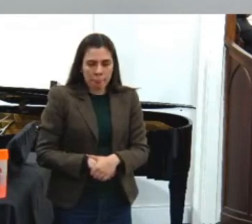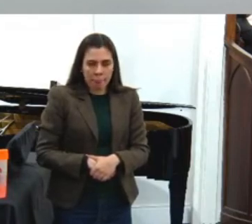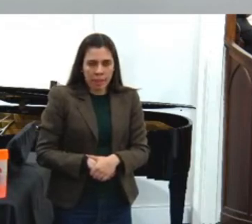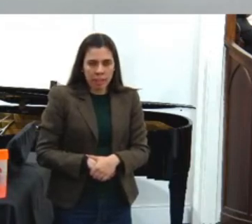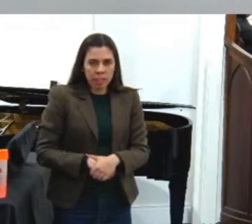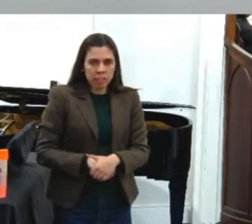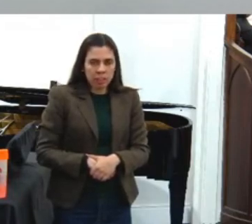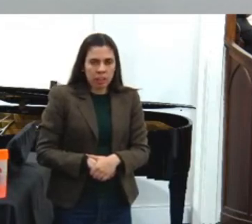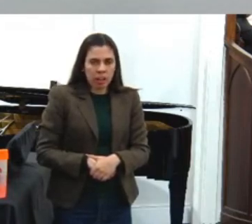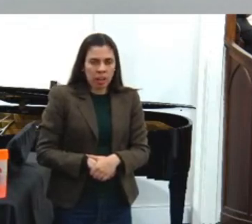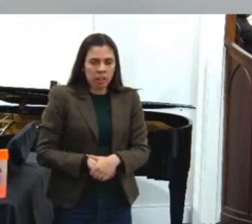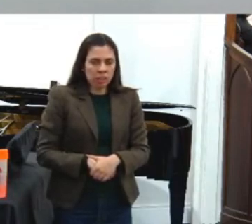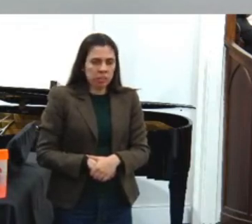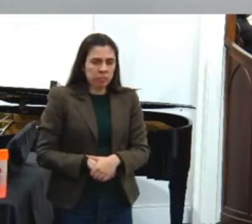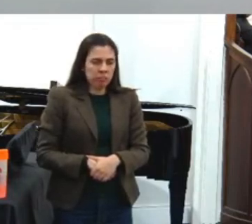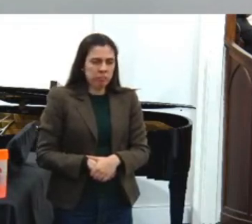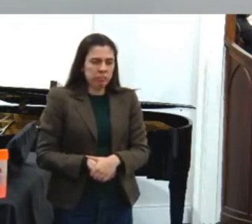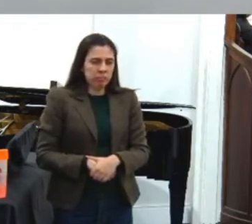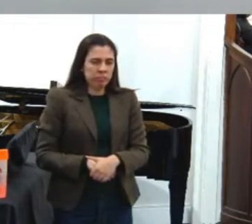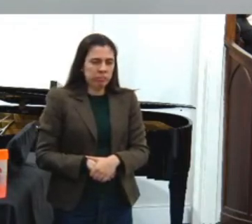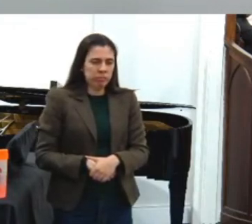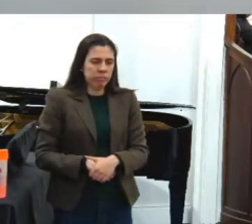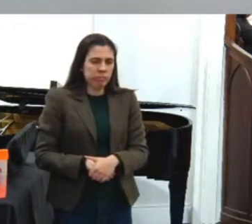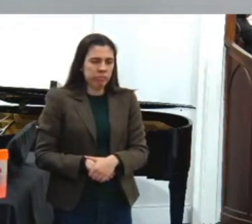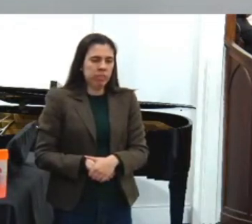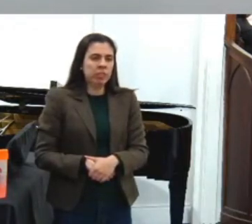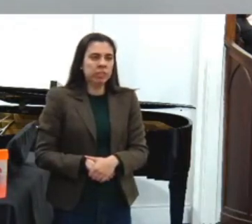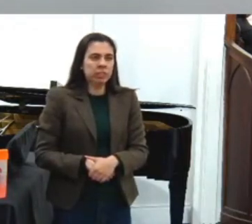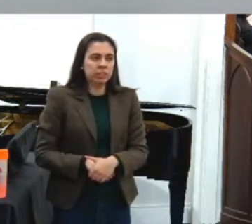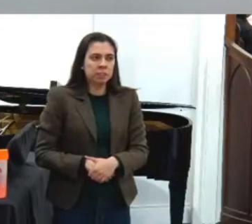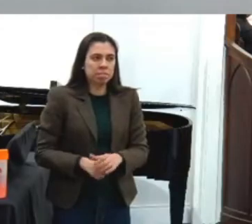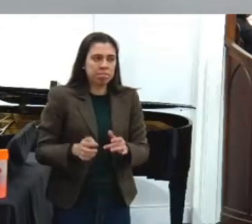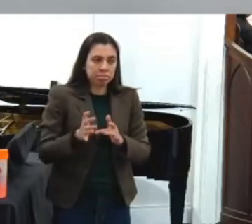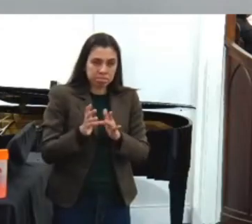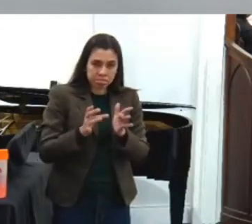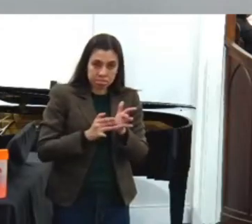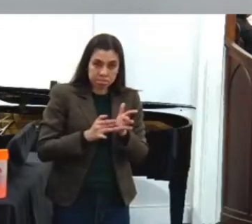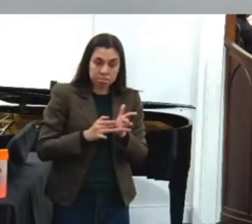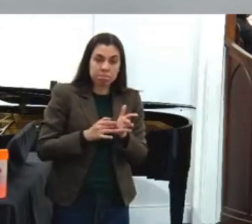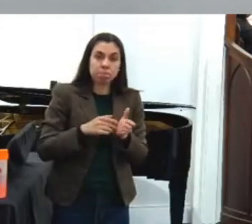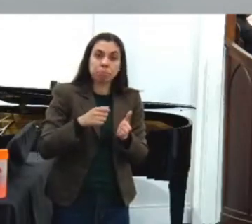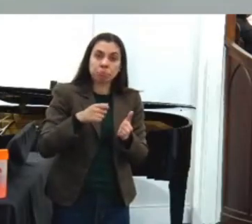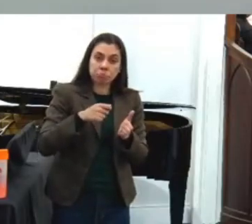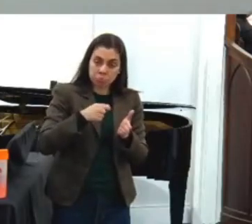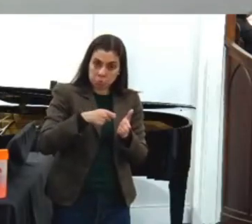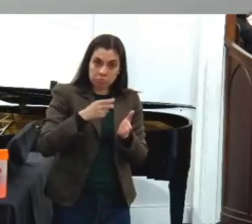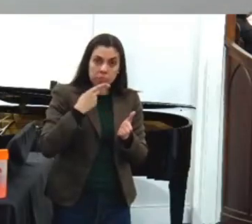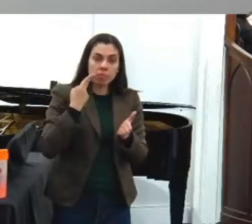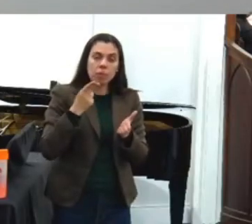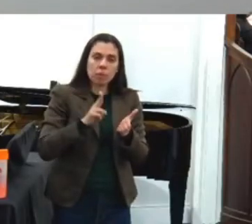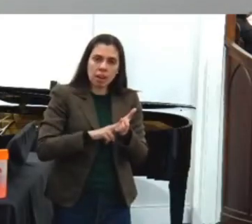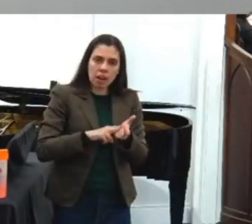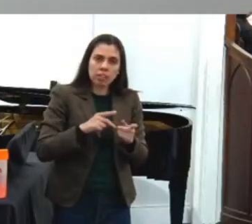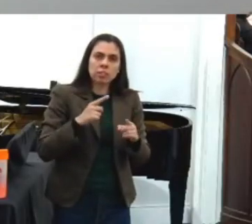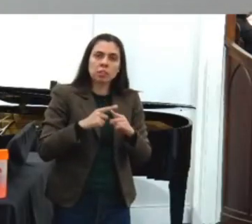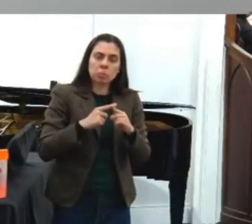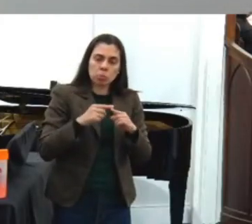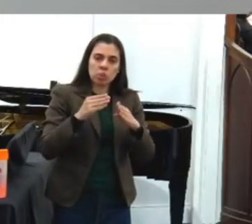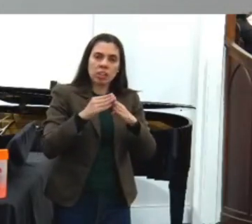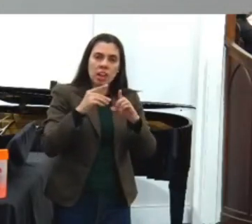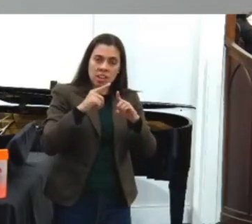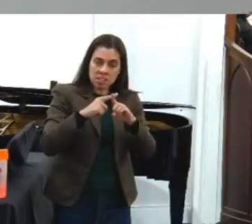carta de forma pessoal e pastoral. Ele não simplesmente traz ou revela o